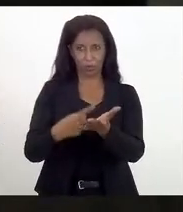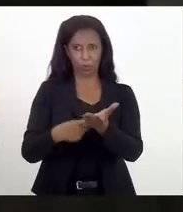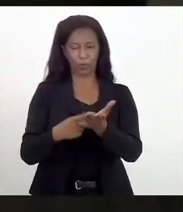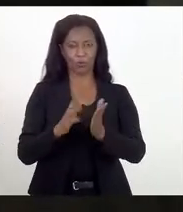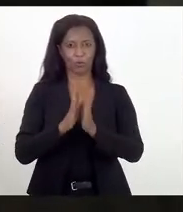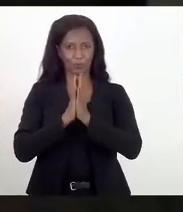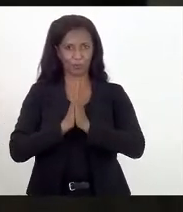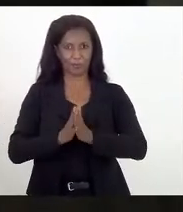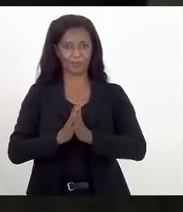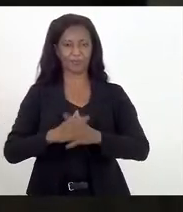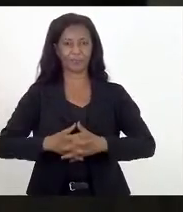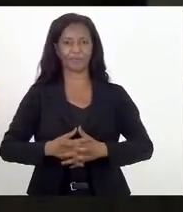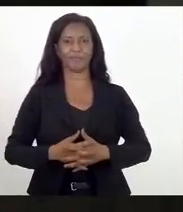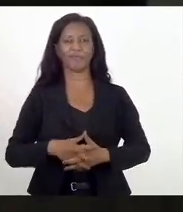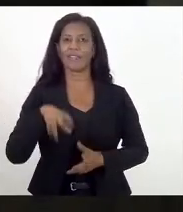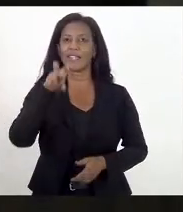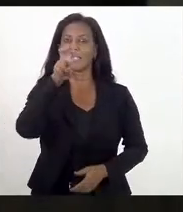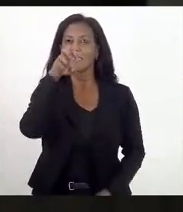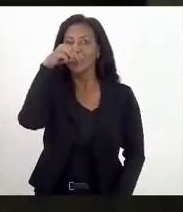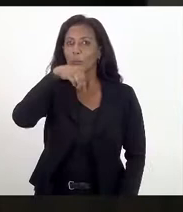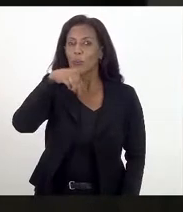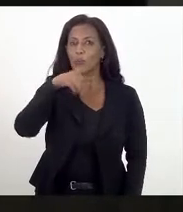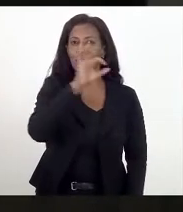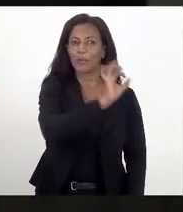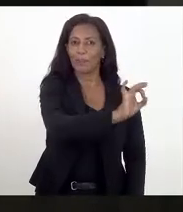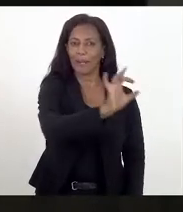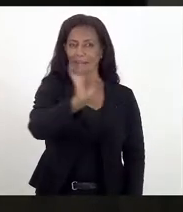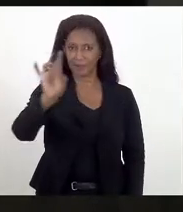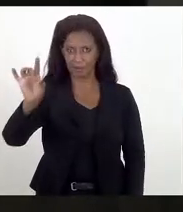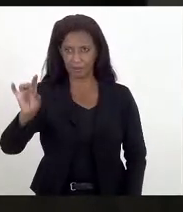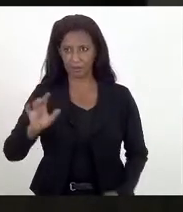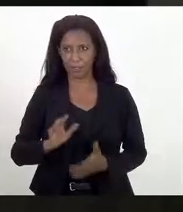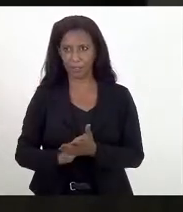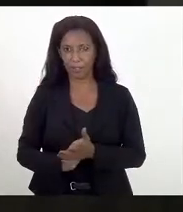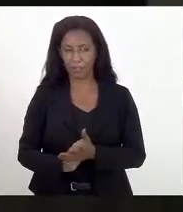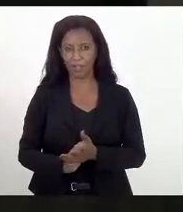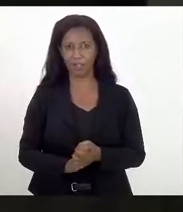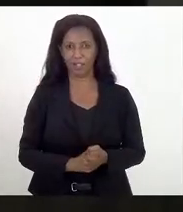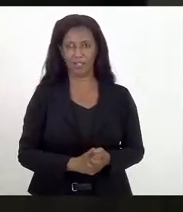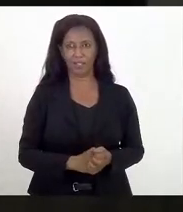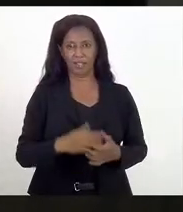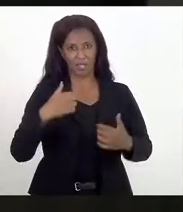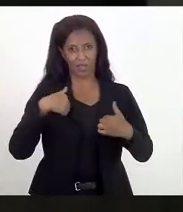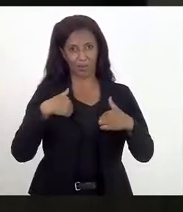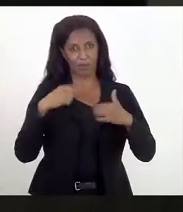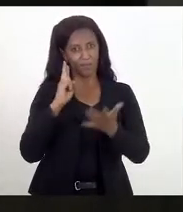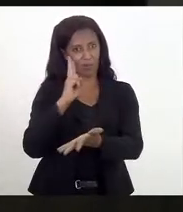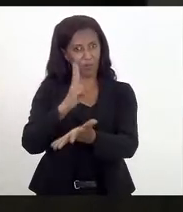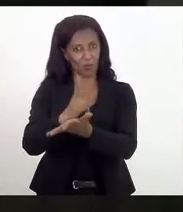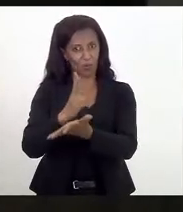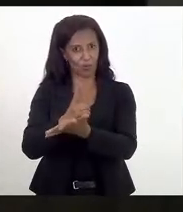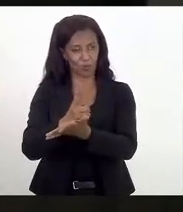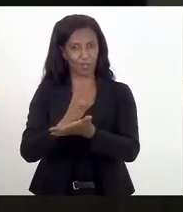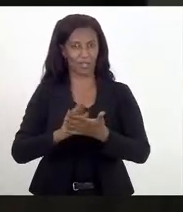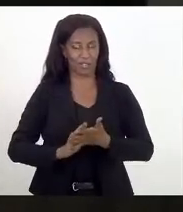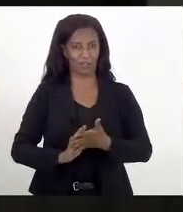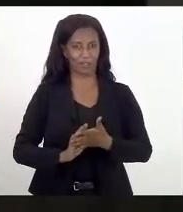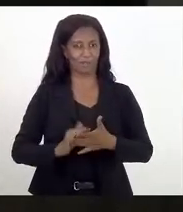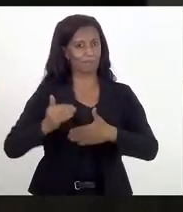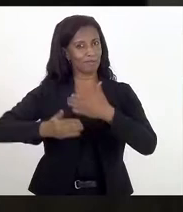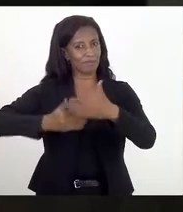pode ser, deputados? Cinco minutos para cada um? Sim, presidente. É porque eu ia dar continuidade a um acordo de procedimento.